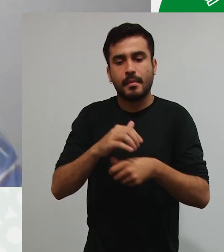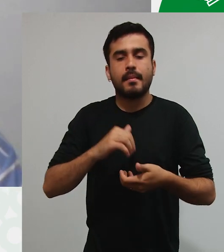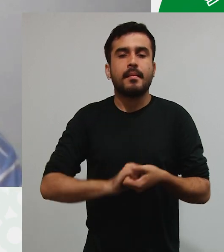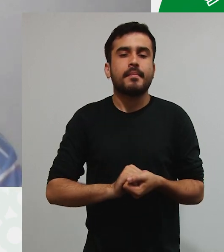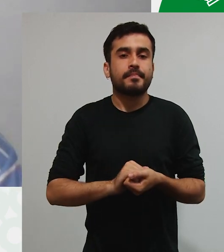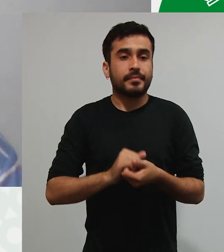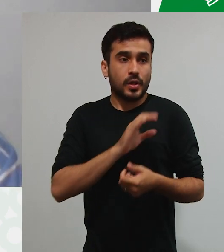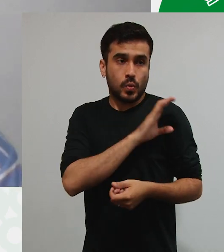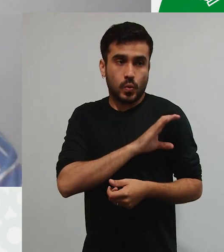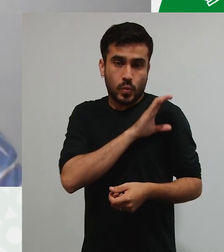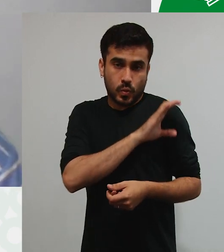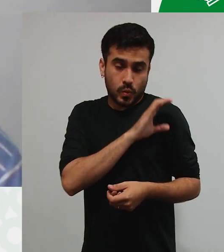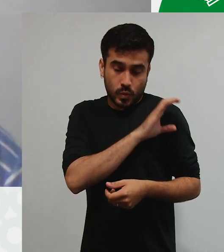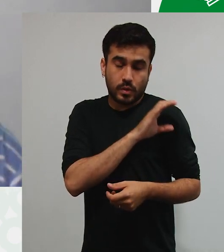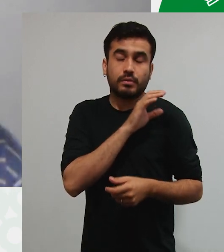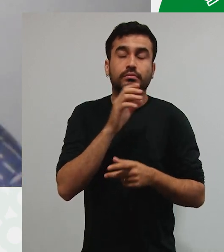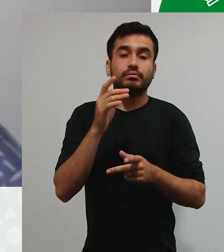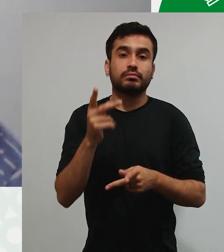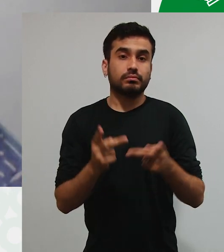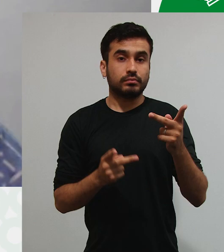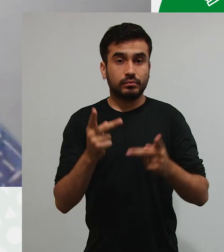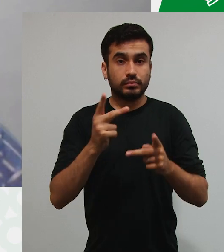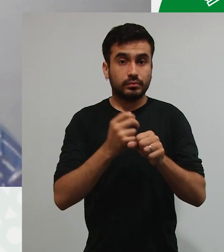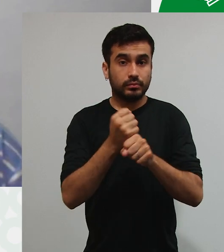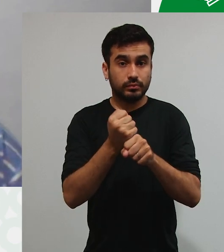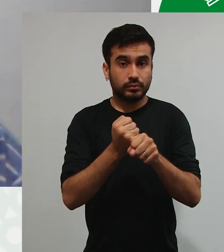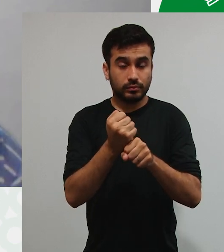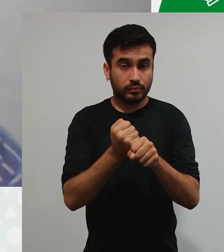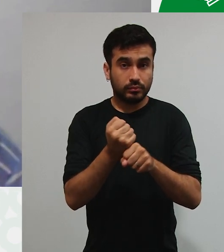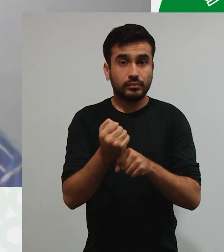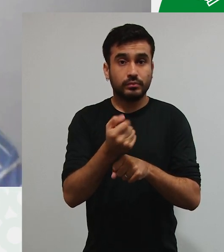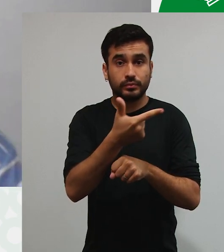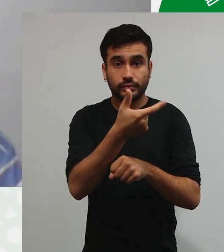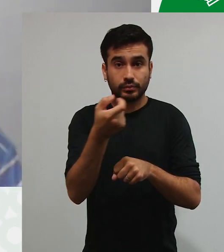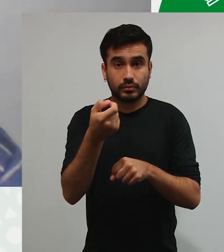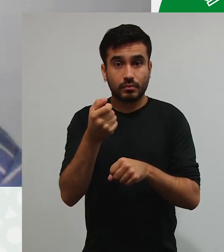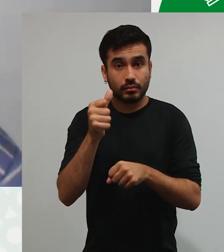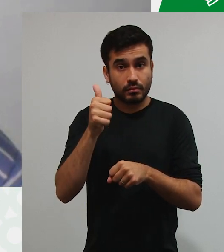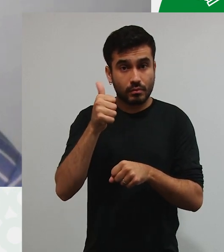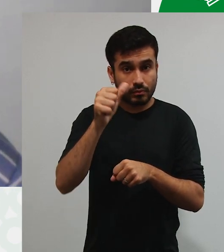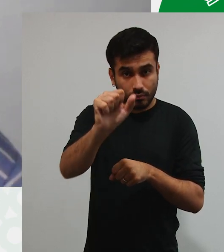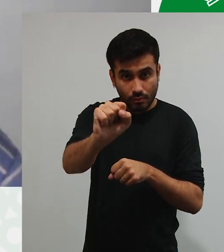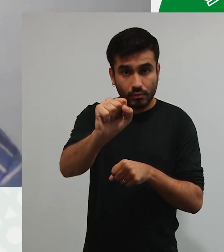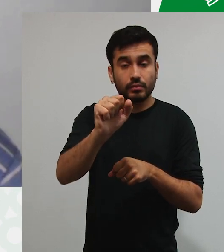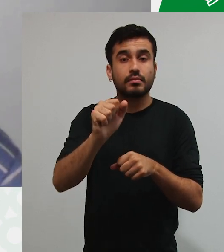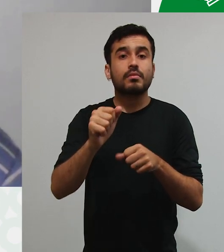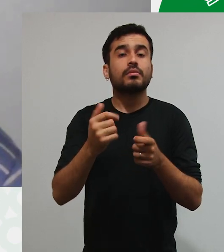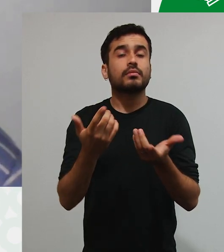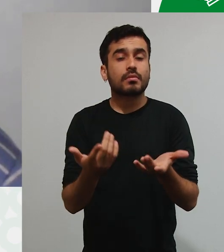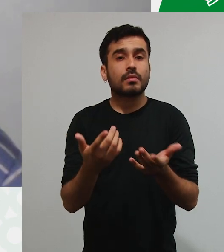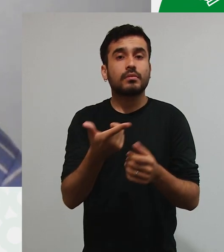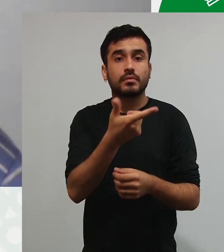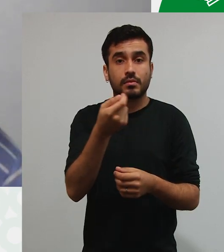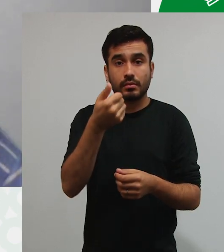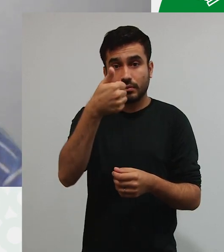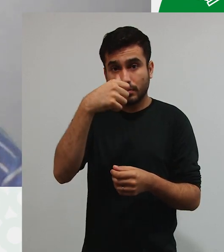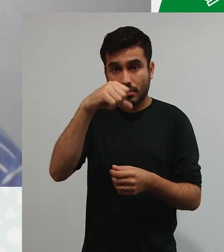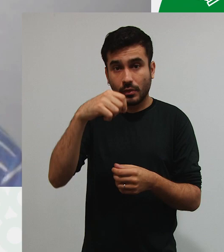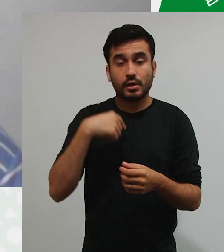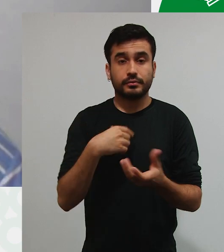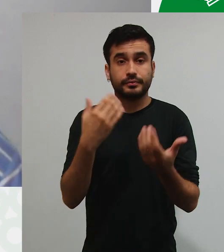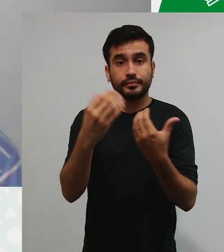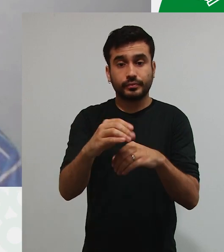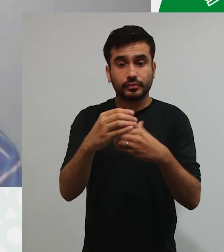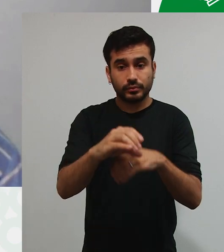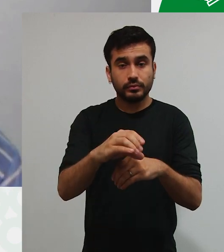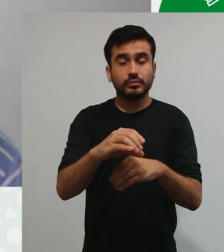de 2018 e no ano de 2019, então, eu faço o concurso para a Universidade